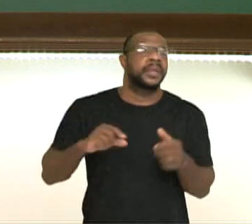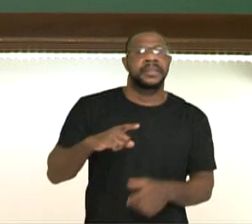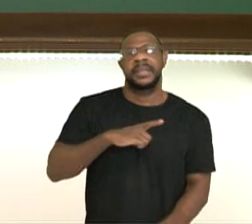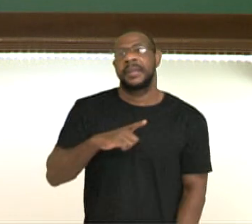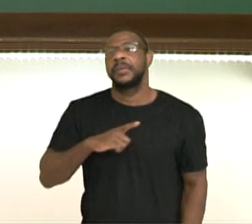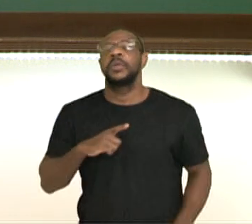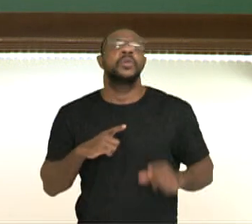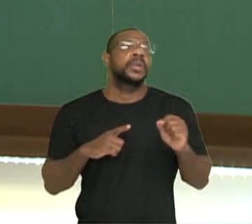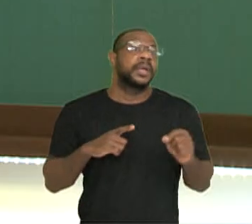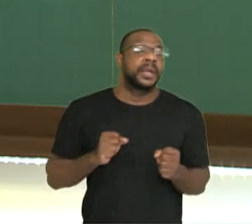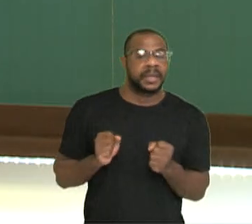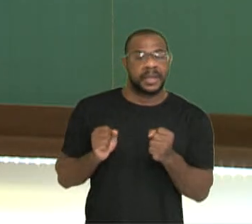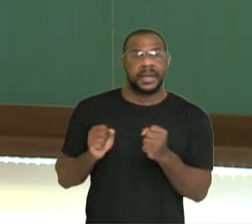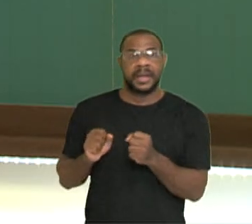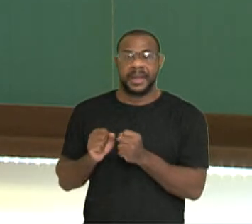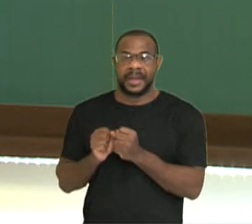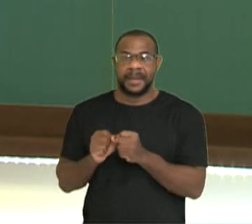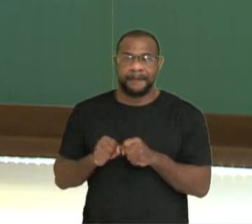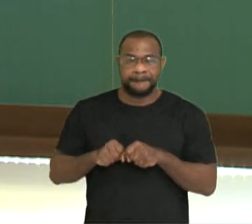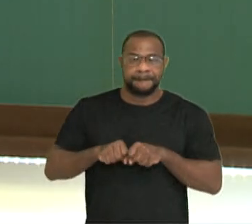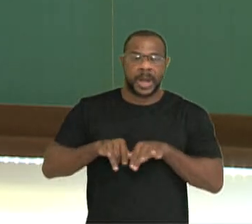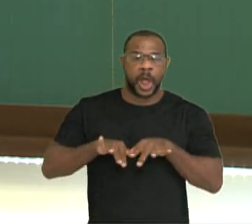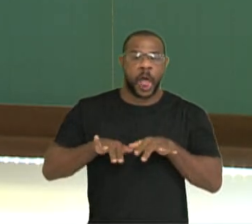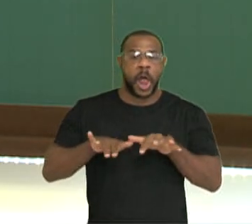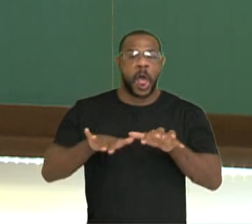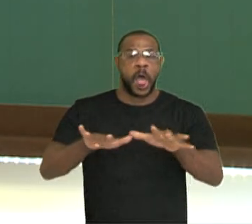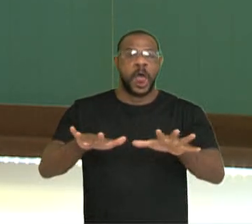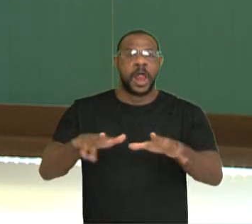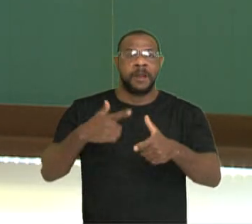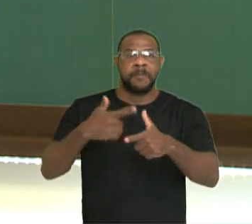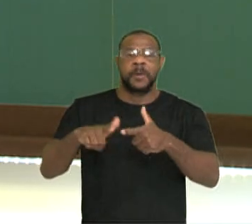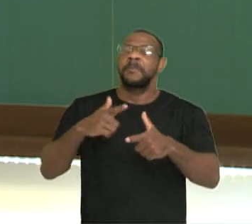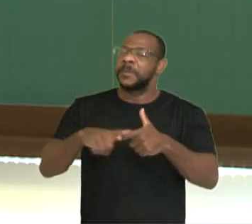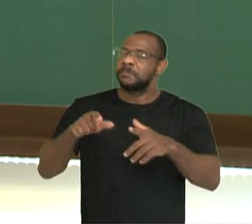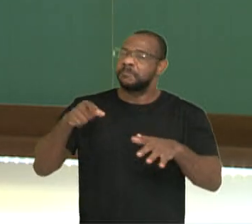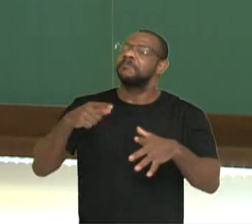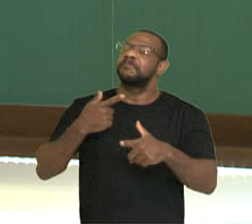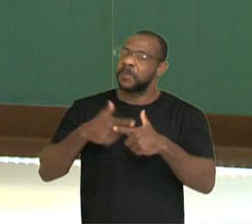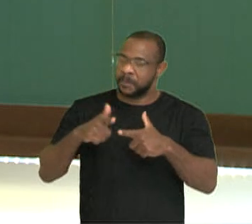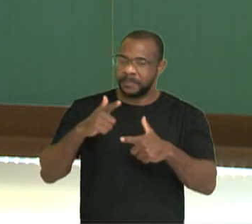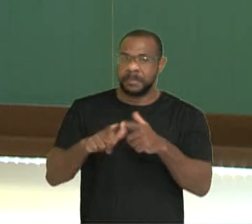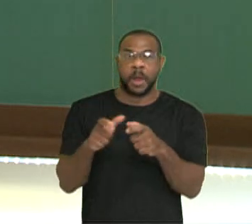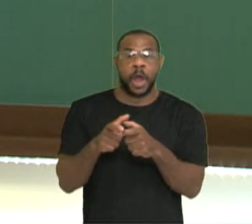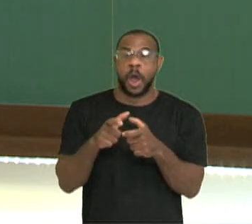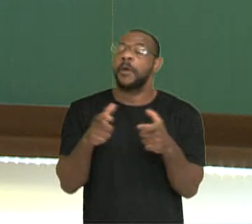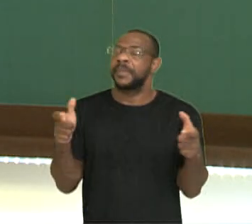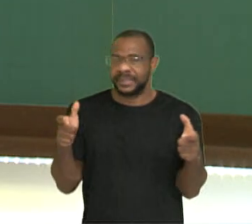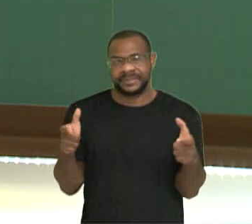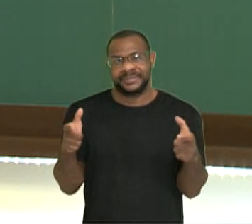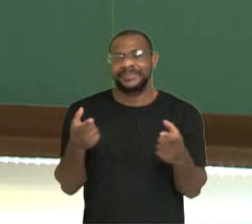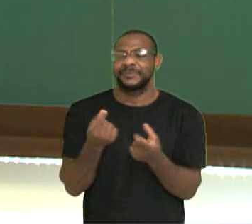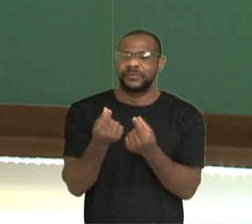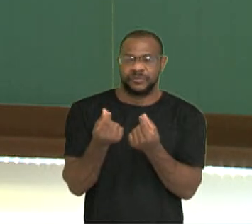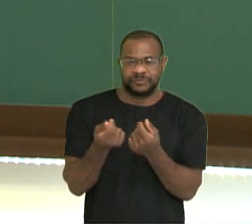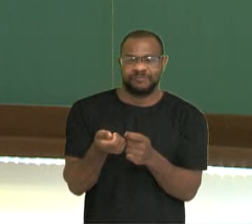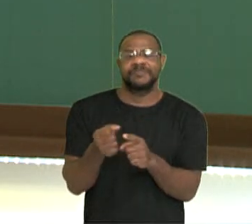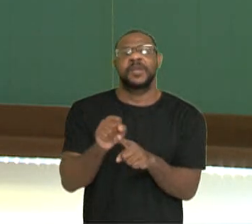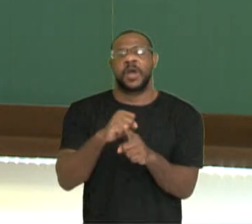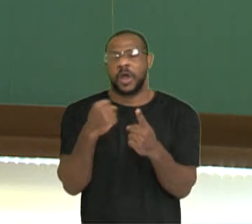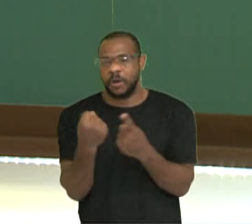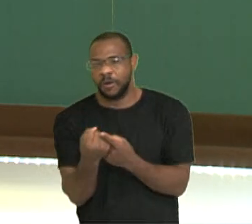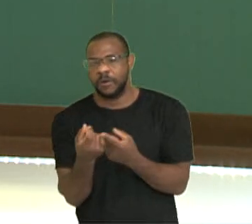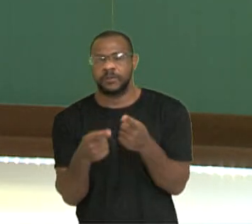né, a pandemia aprofunda problemas socioeconômicos, né, o acesso principalmente à renda por parte